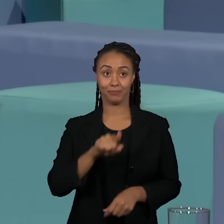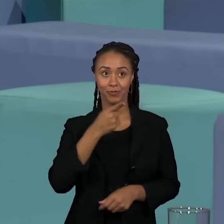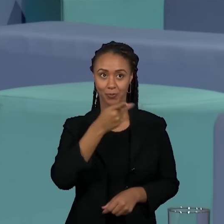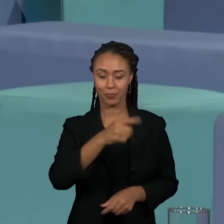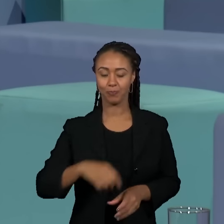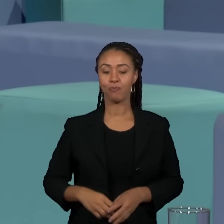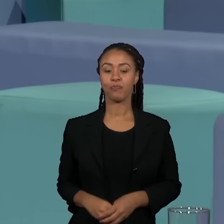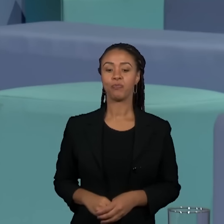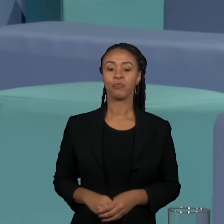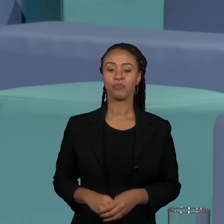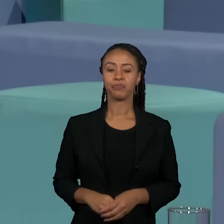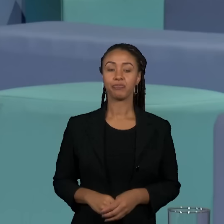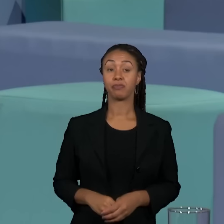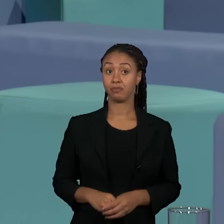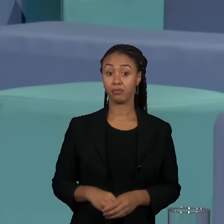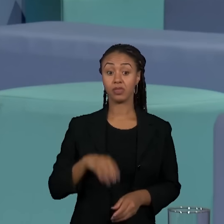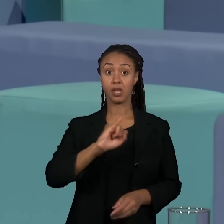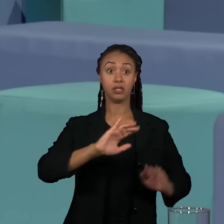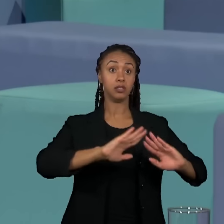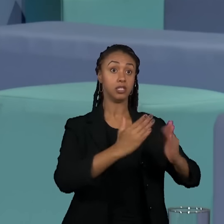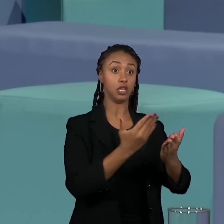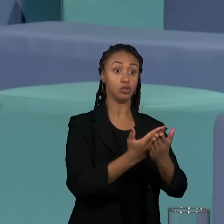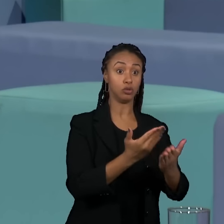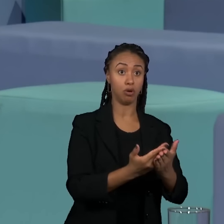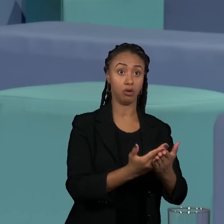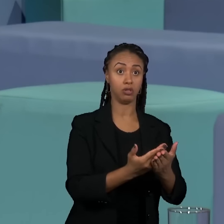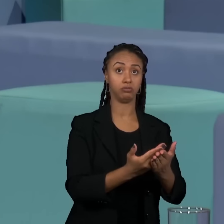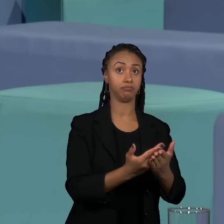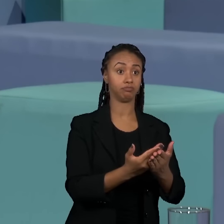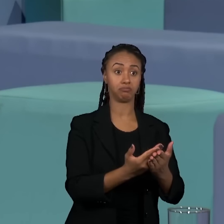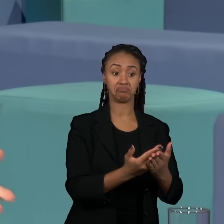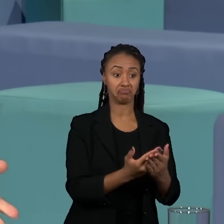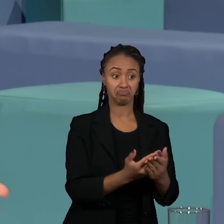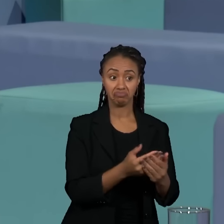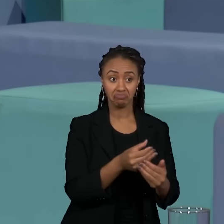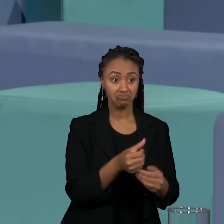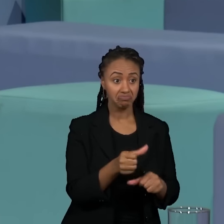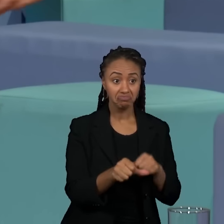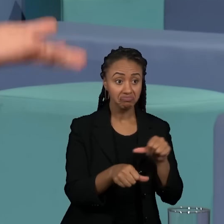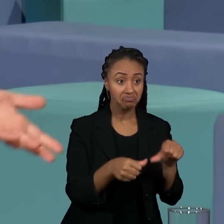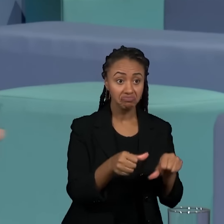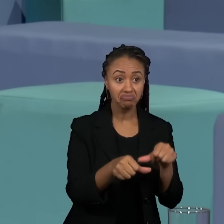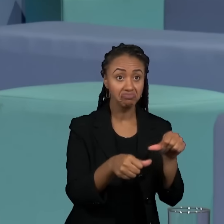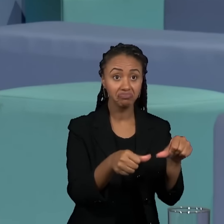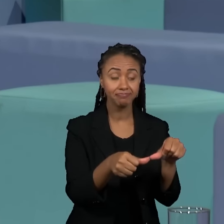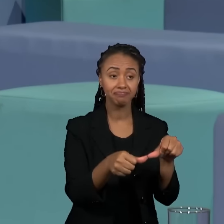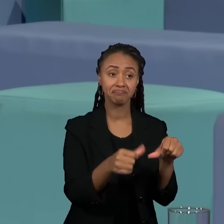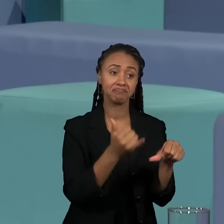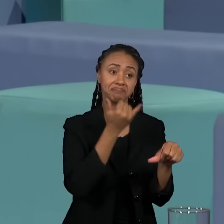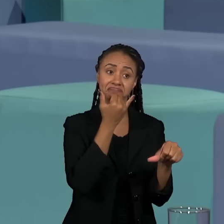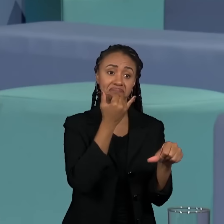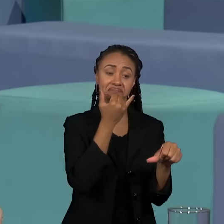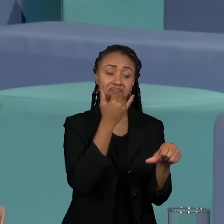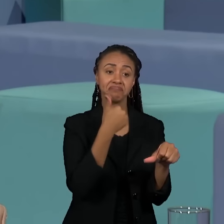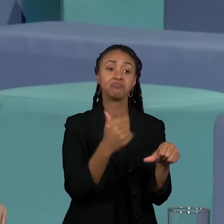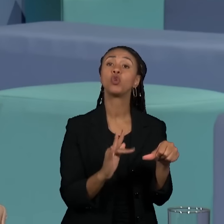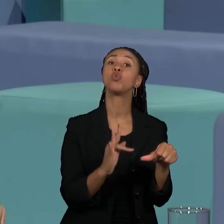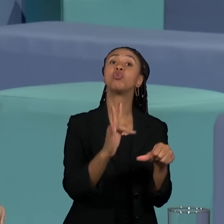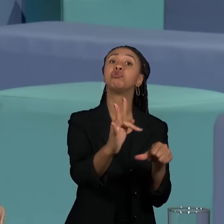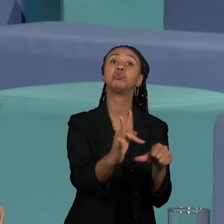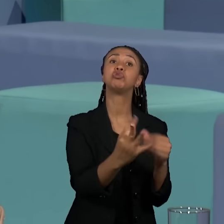eh se a escola não perceber que ela vai mudar ela não vai se tornar irrelevante ela não tem mais função n